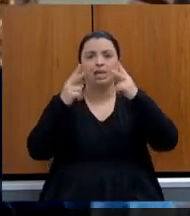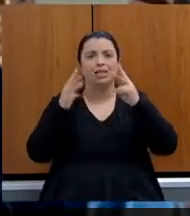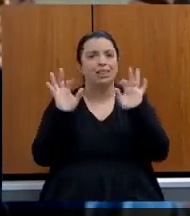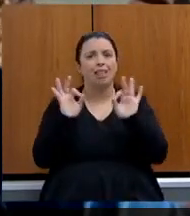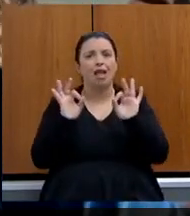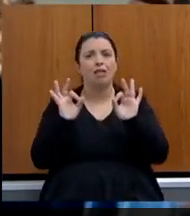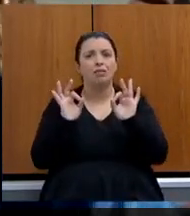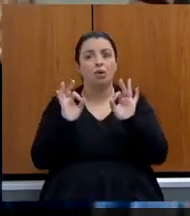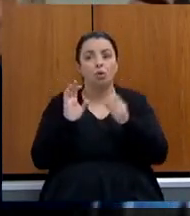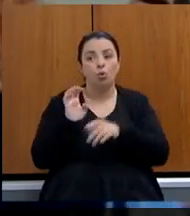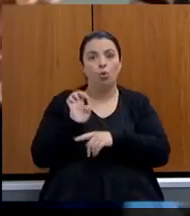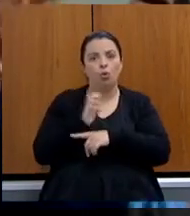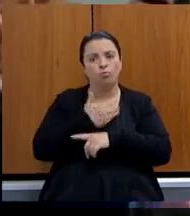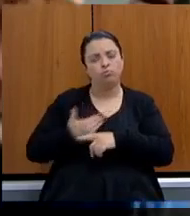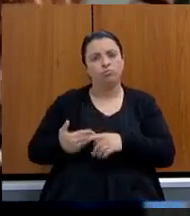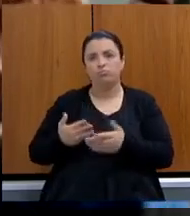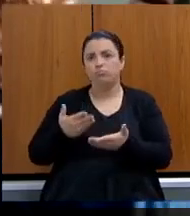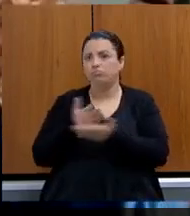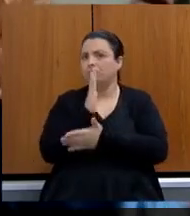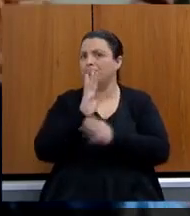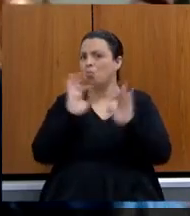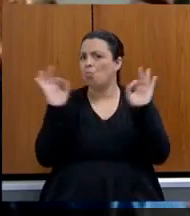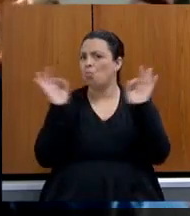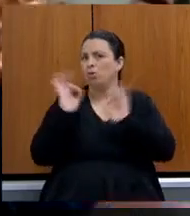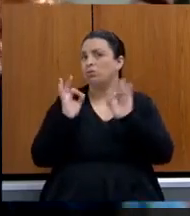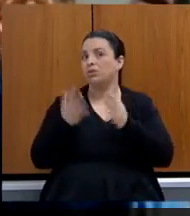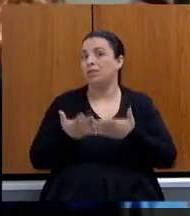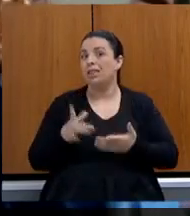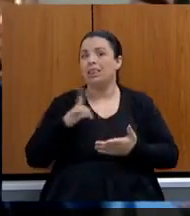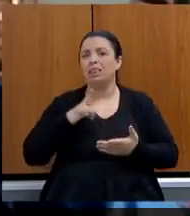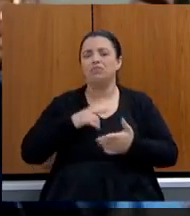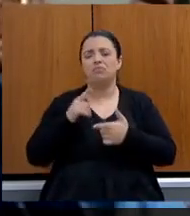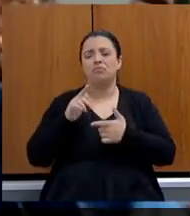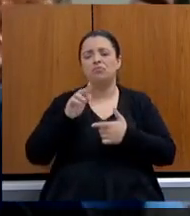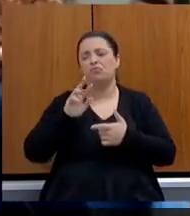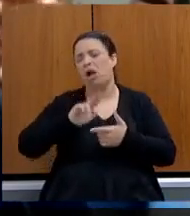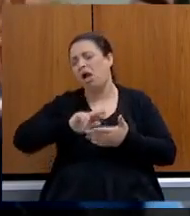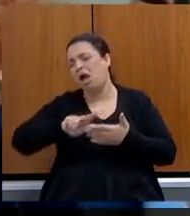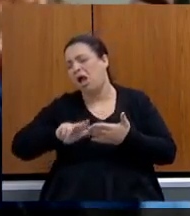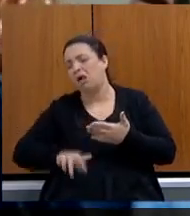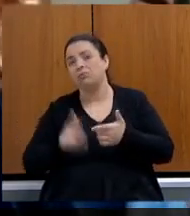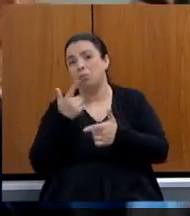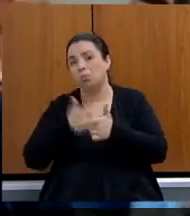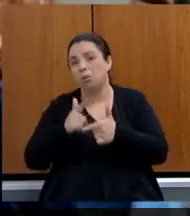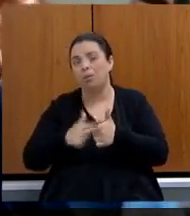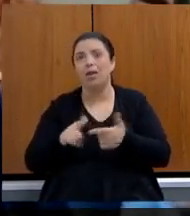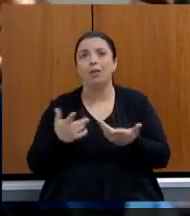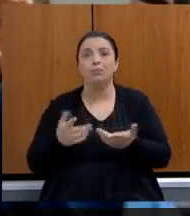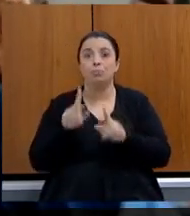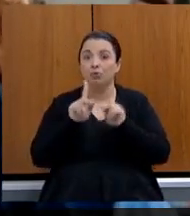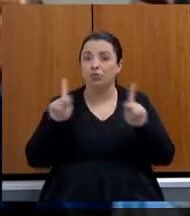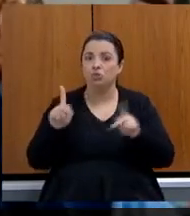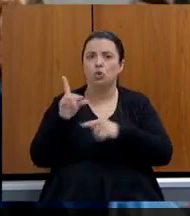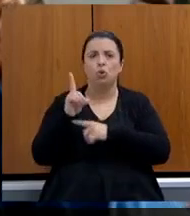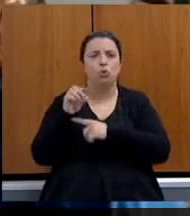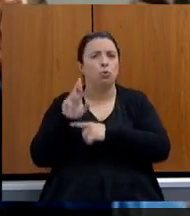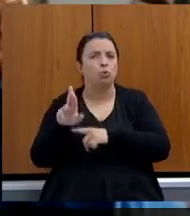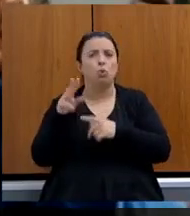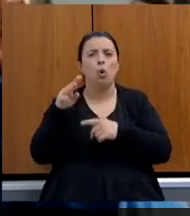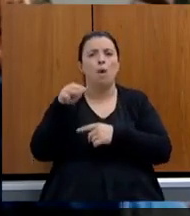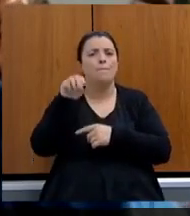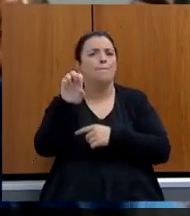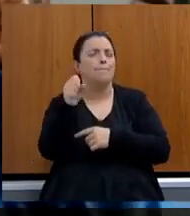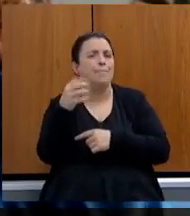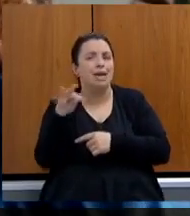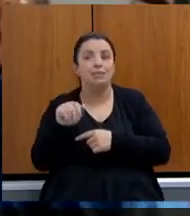estado a gente tem arrastando o problema né situação é de professores doutores mestres das dessas